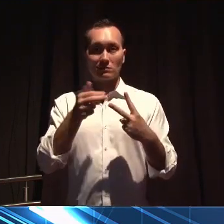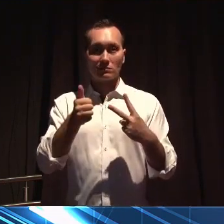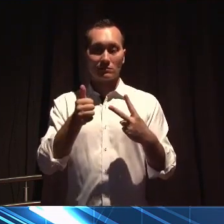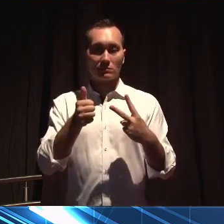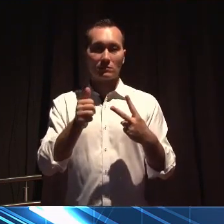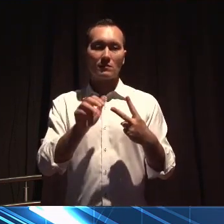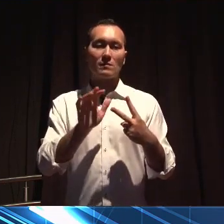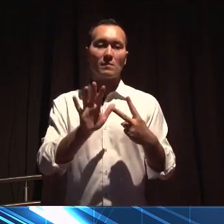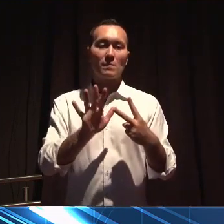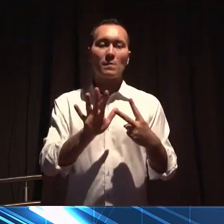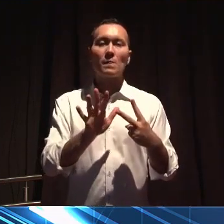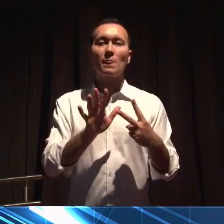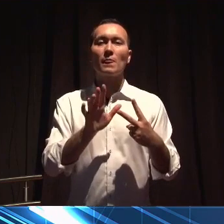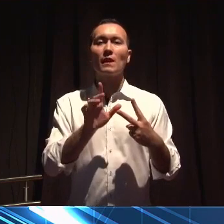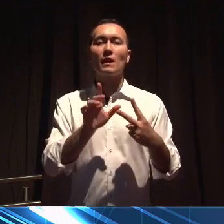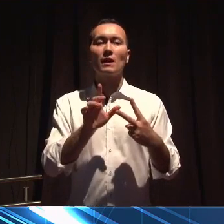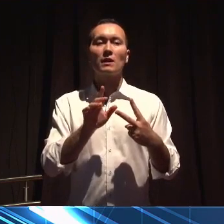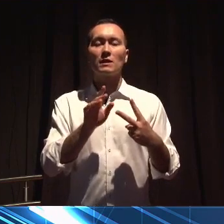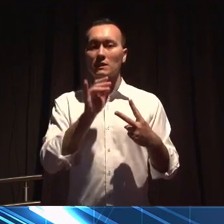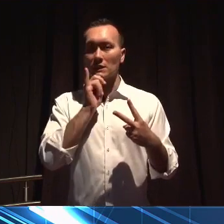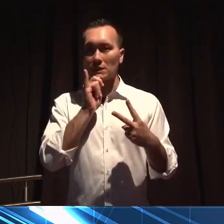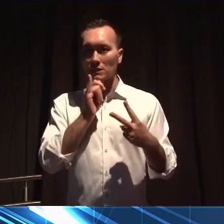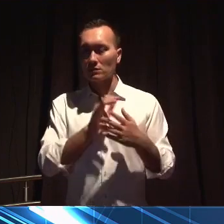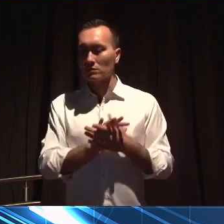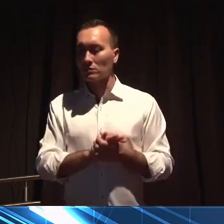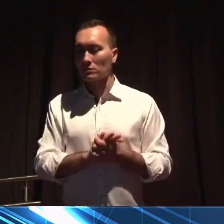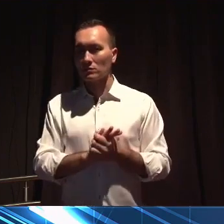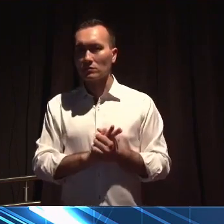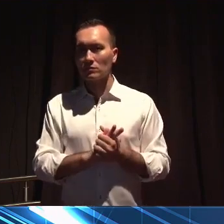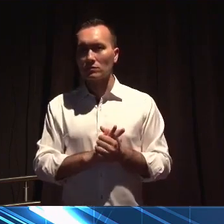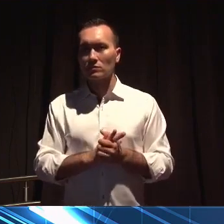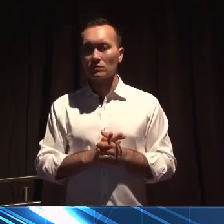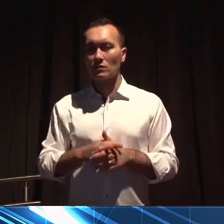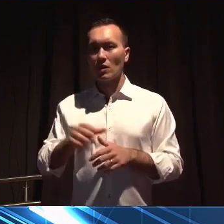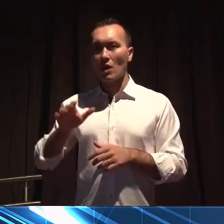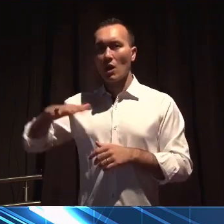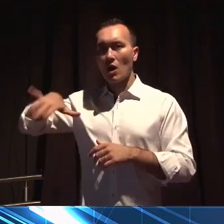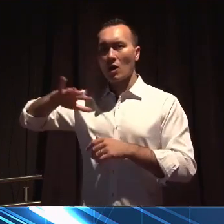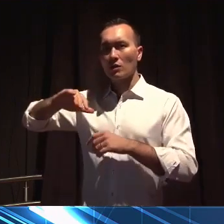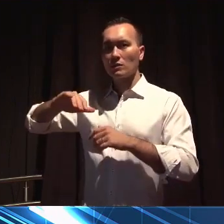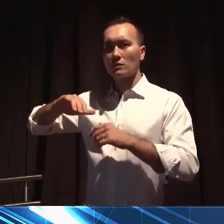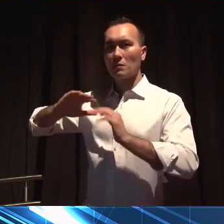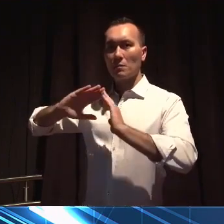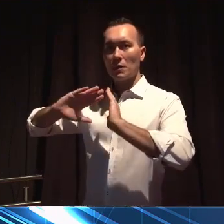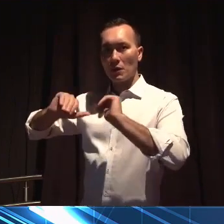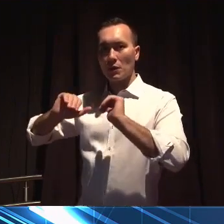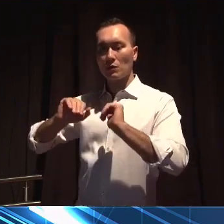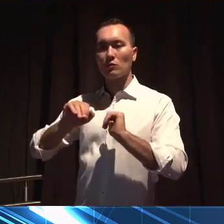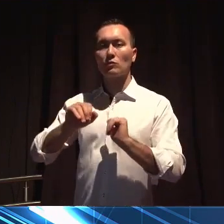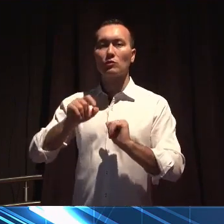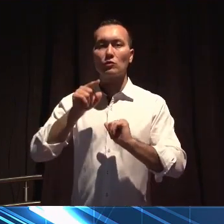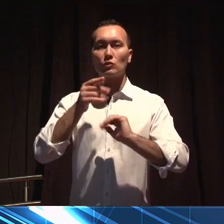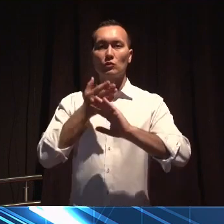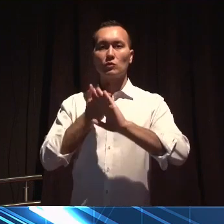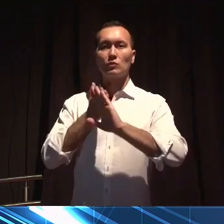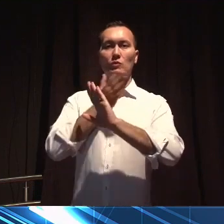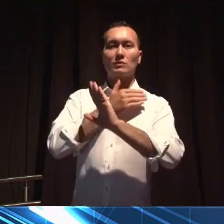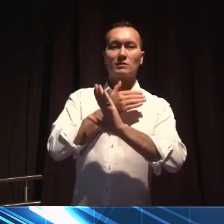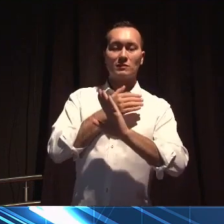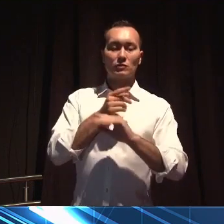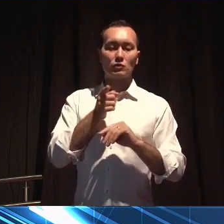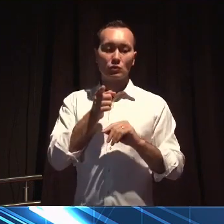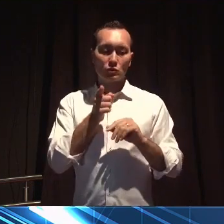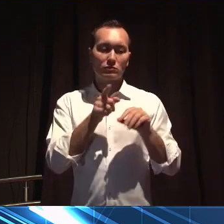tu paga por aquilo, tu desacelera a requisição da pessoa, então tenta fazer isso antes. A gente fazia isso com o snapshot, que eu vou mostrar